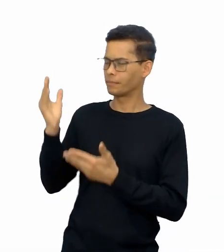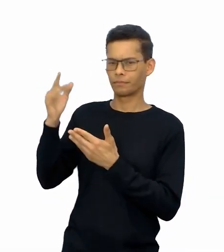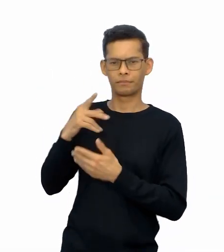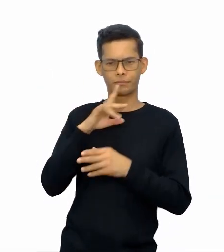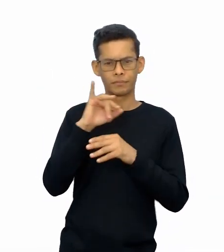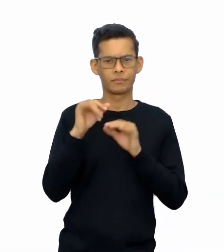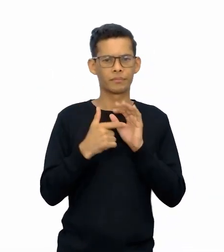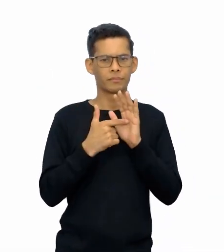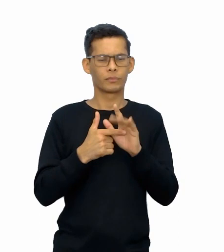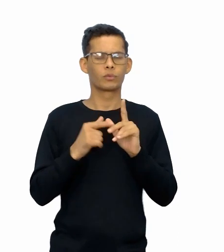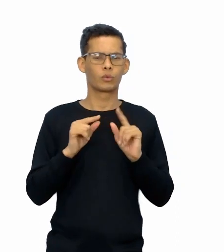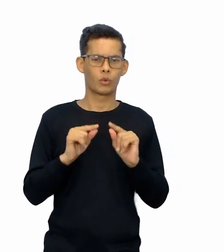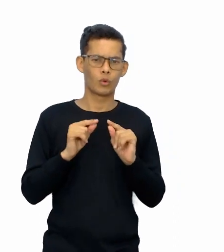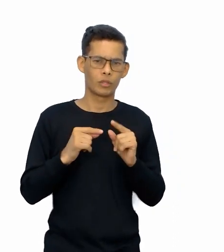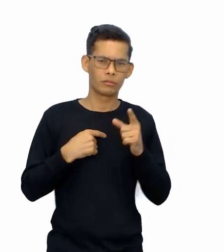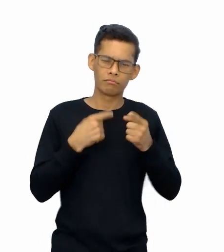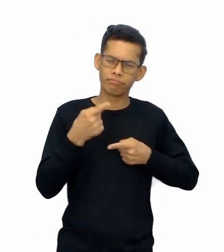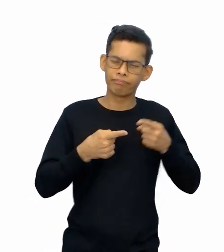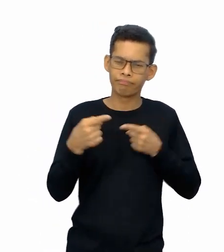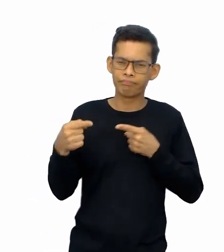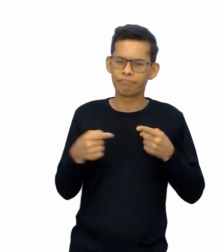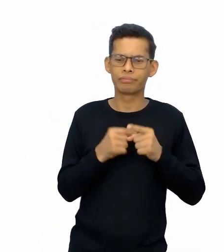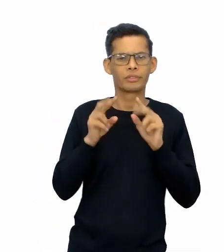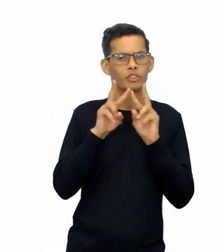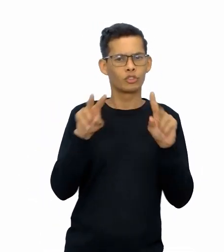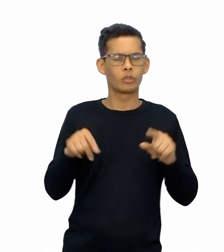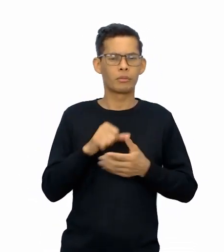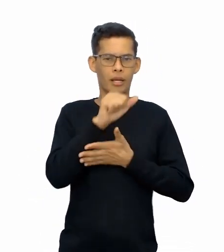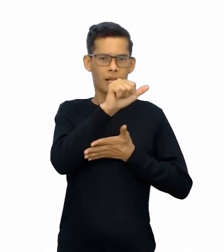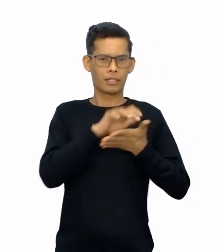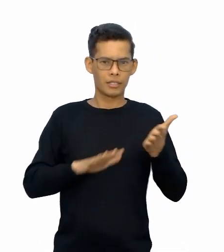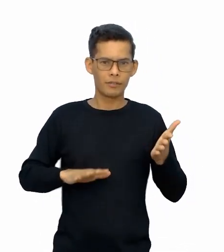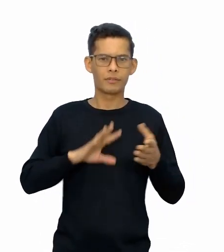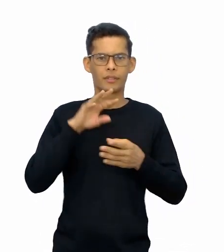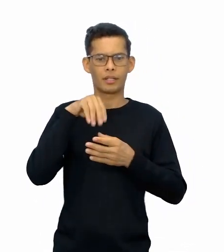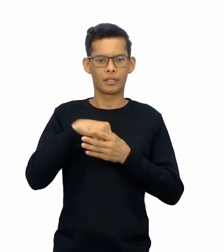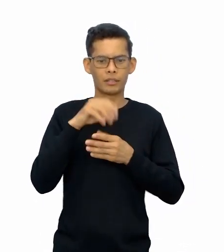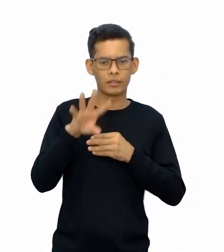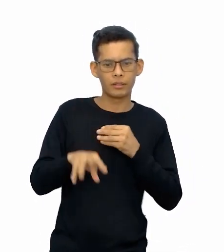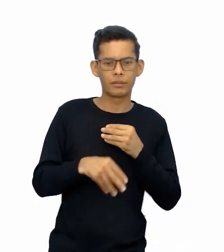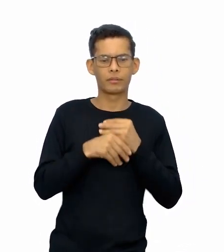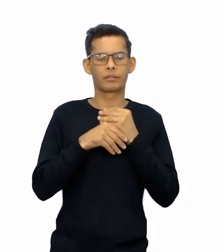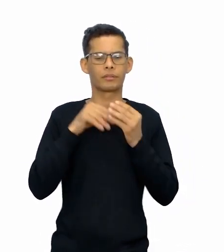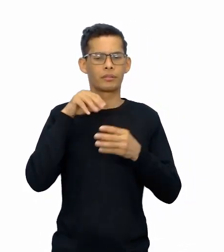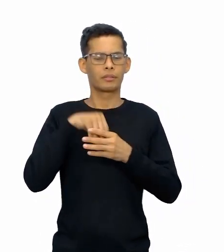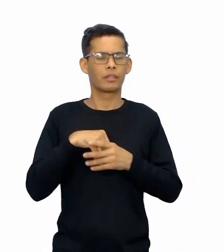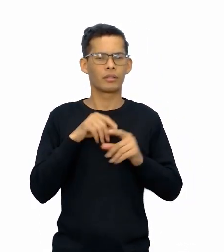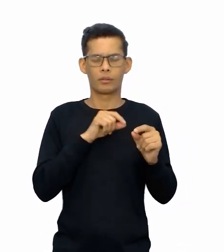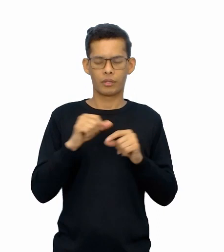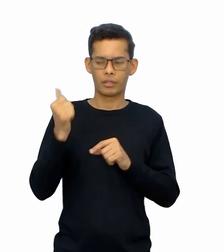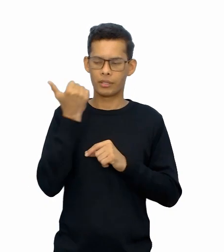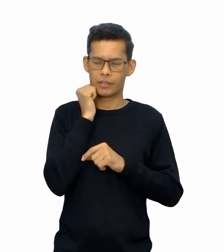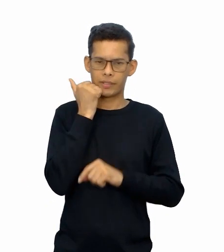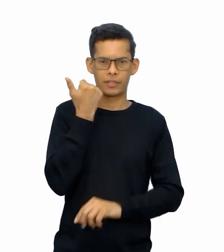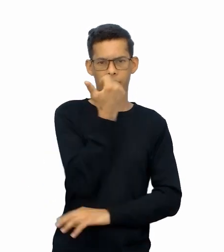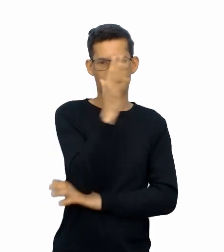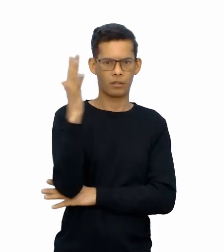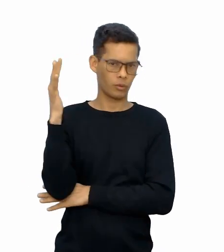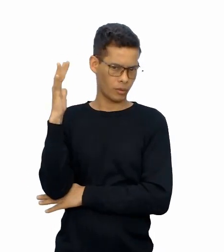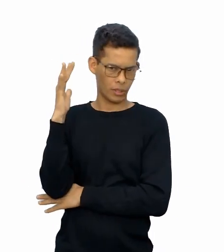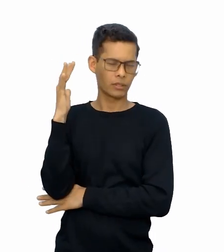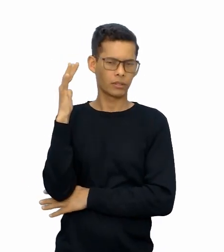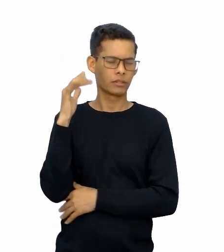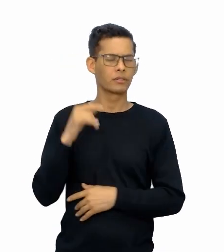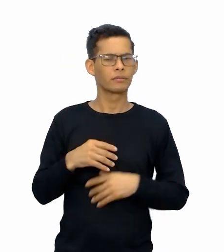iremos discutir, né? Falar sobre as atividades experimentais na SA5 de Ciências da Natureza.